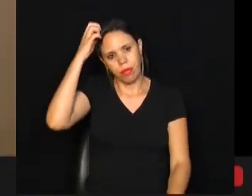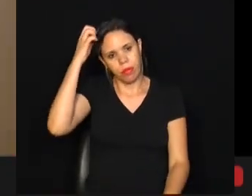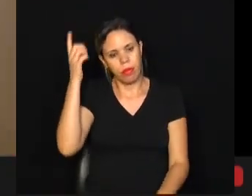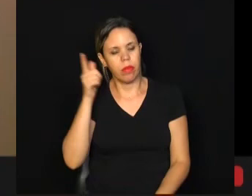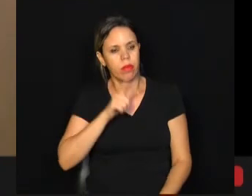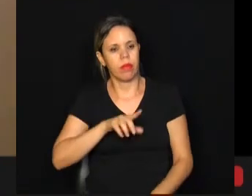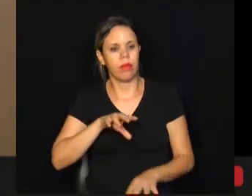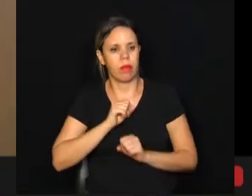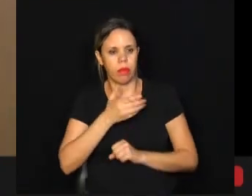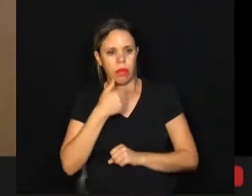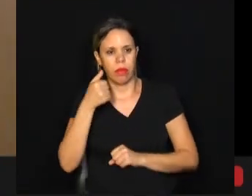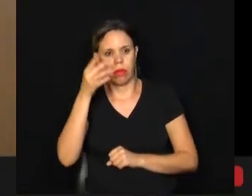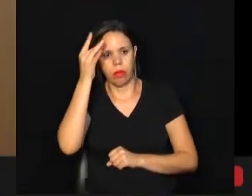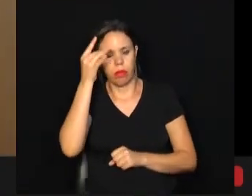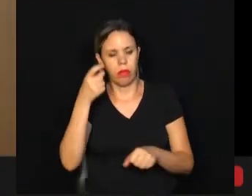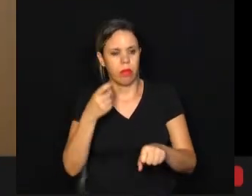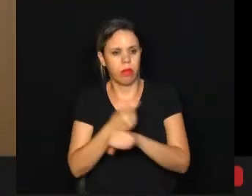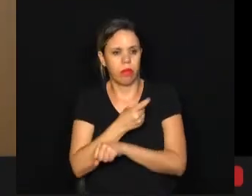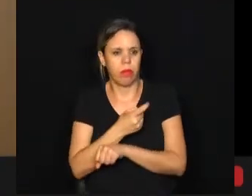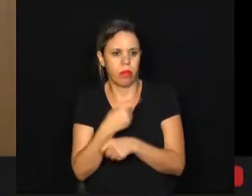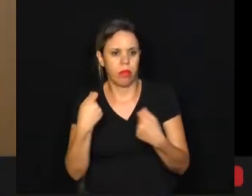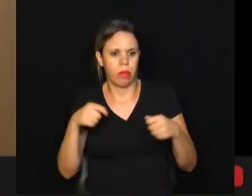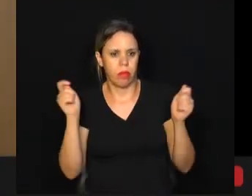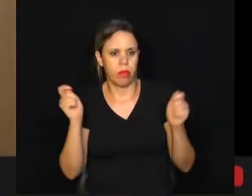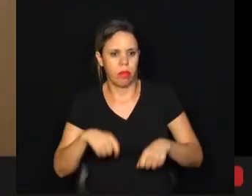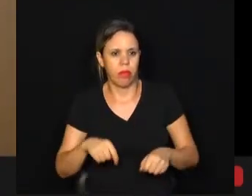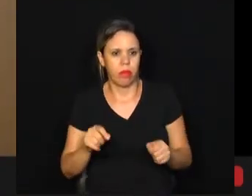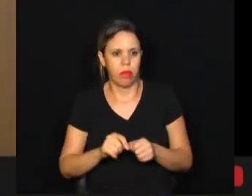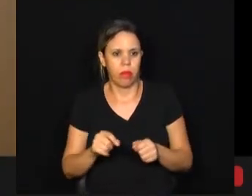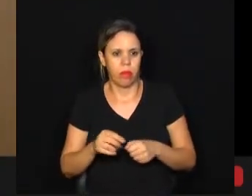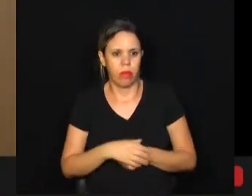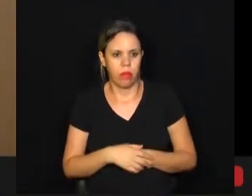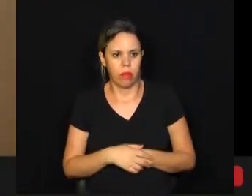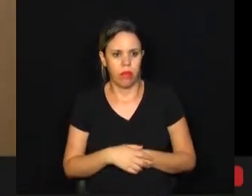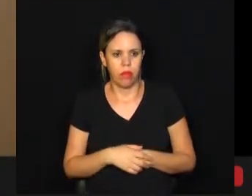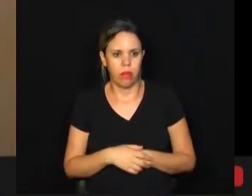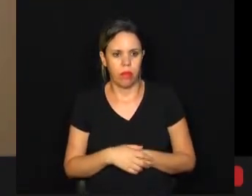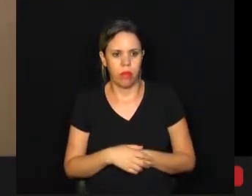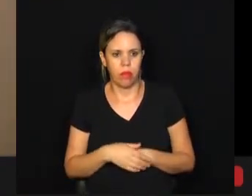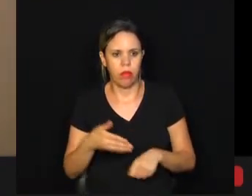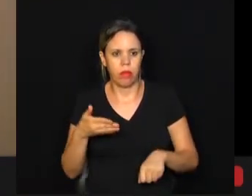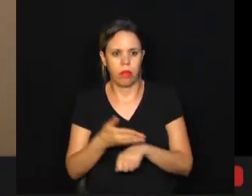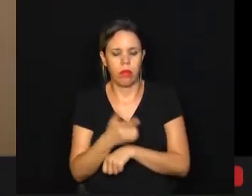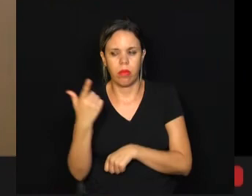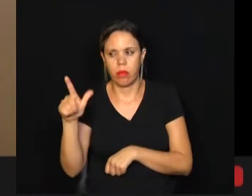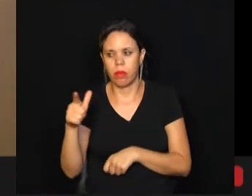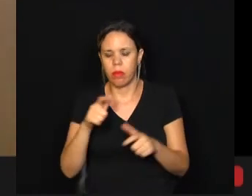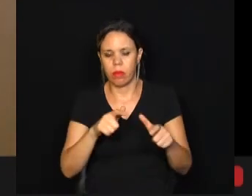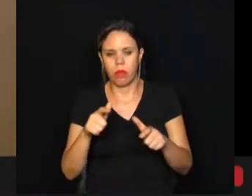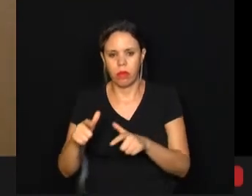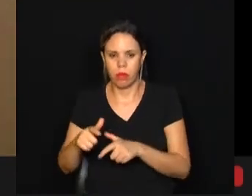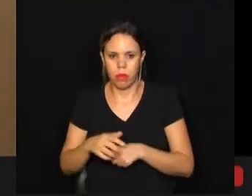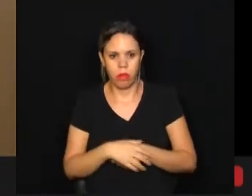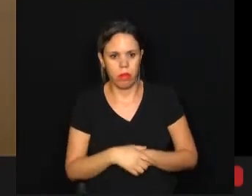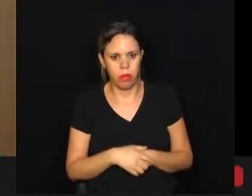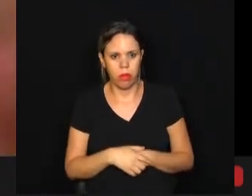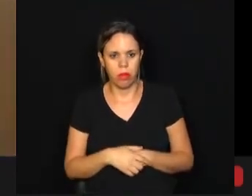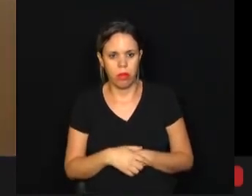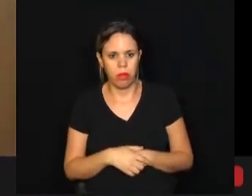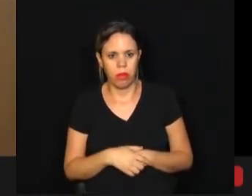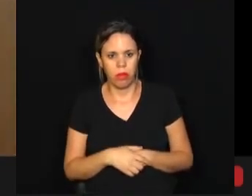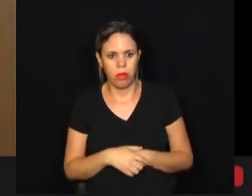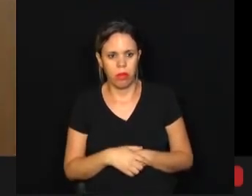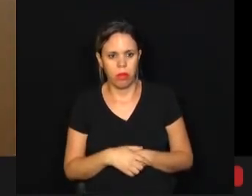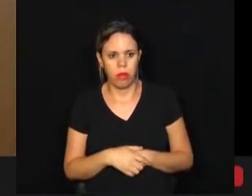penetrar melhor para descobrir como é possível fazer. Né? Porque tem acessos a outros lugares, coisas onde